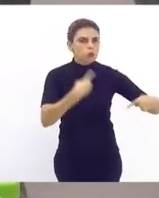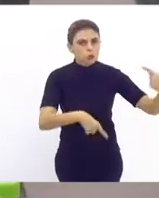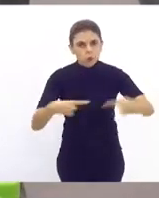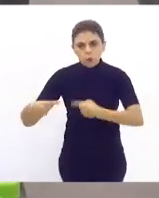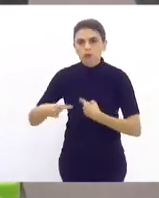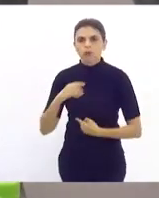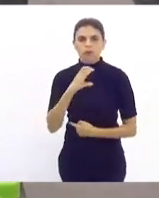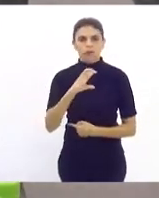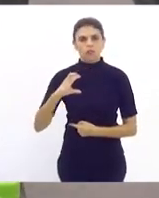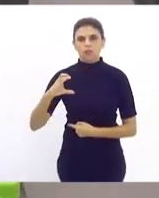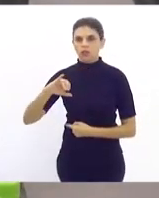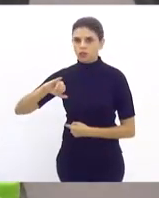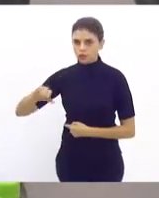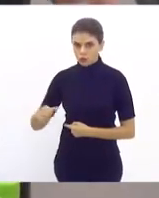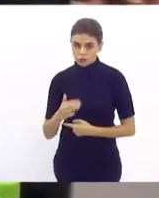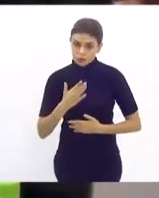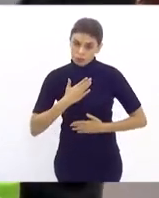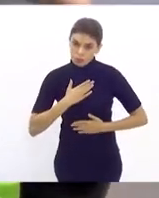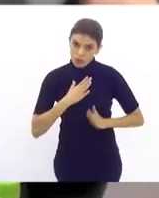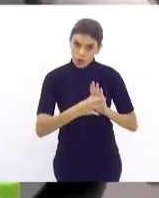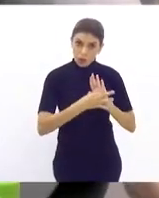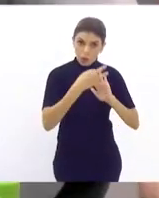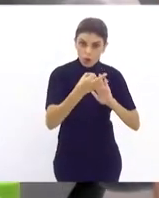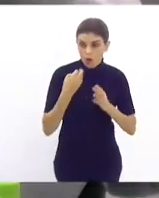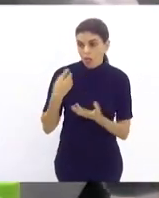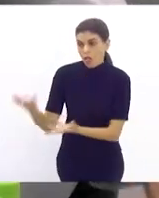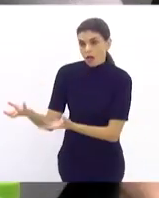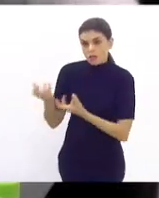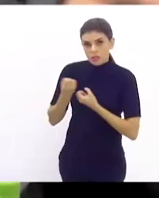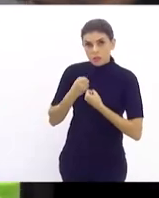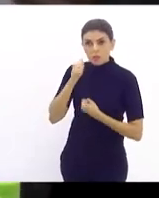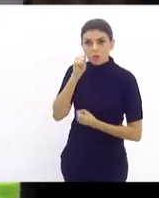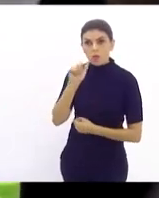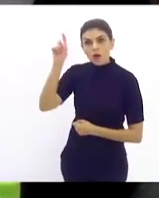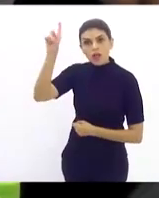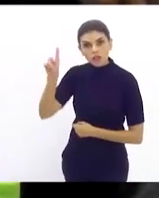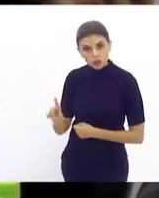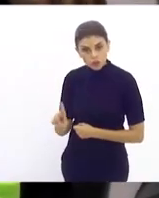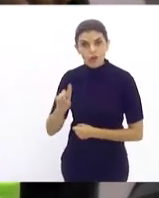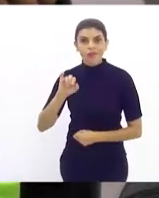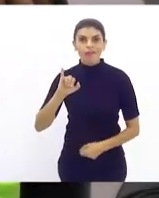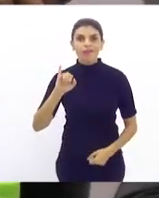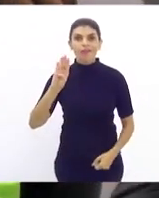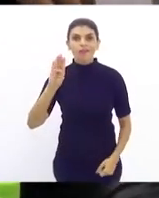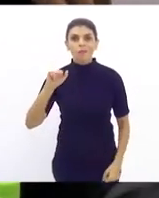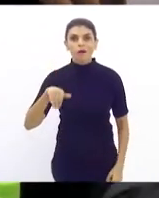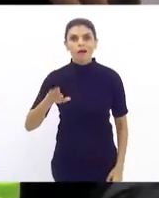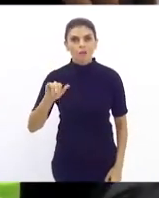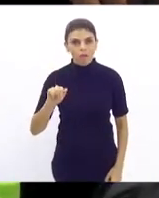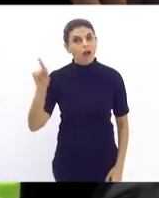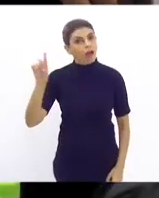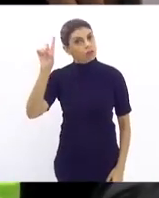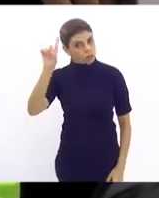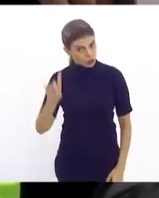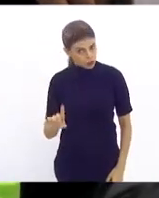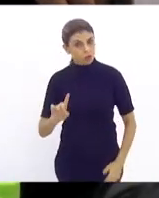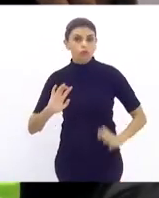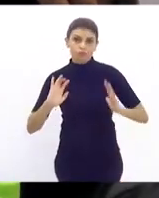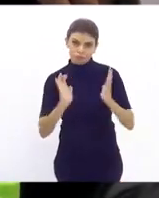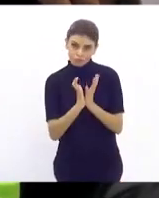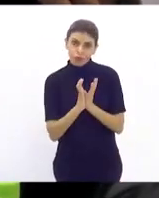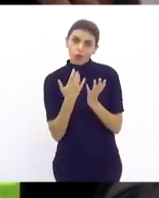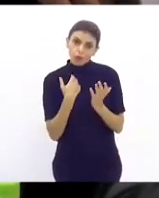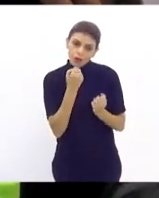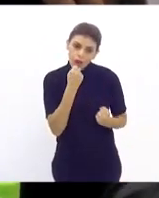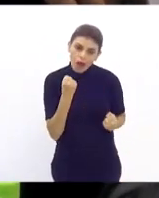CCJ. Essa foi a mensagem da diretora do IBAMA, que foi diretora ambiental da DOCAS. Eu queria o apoio